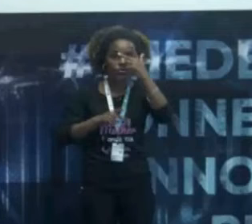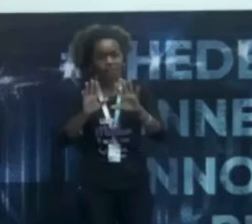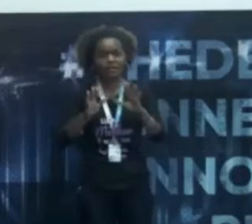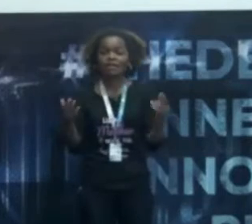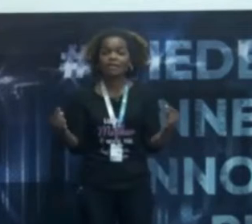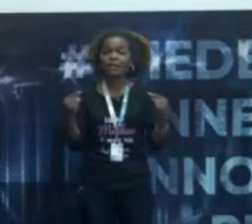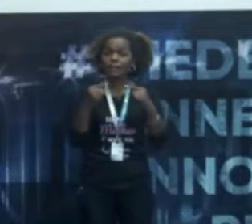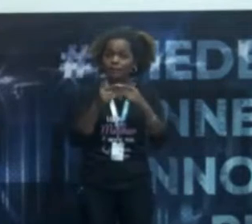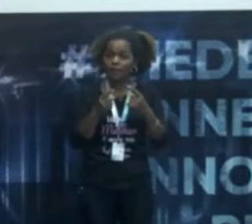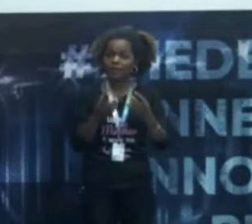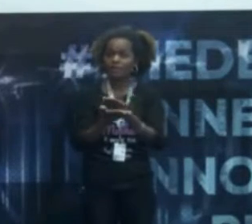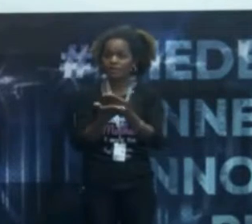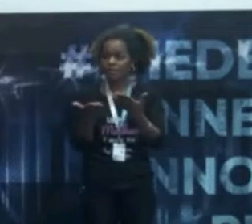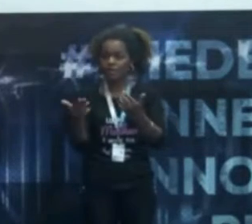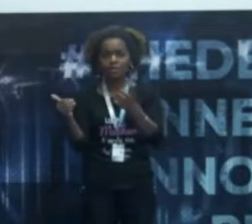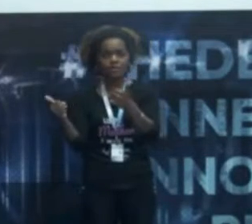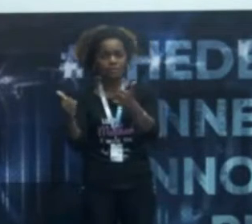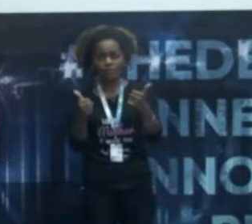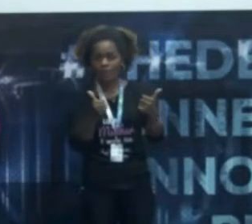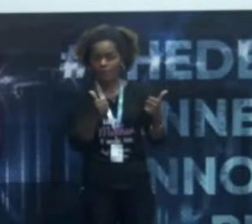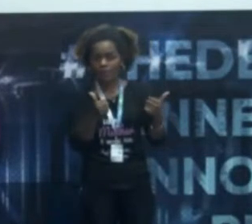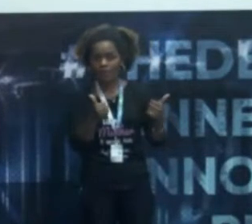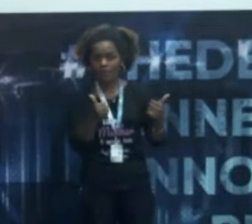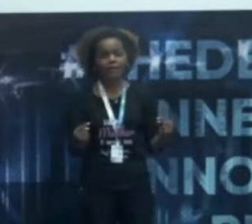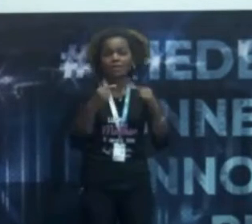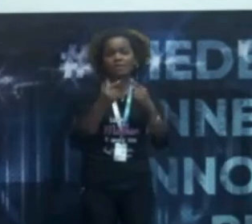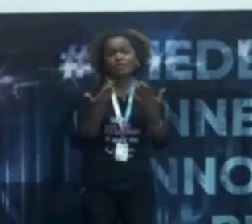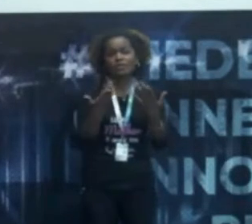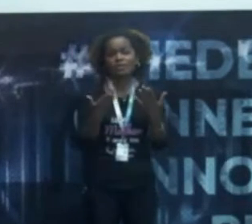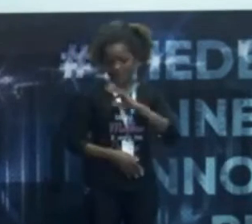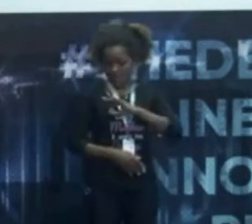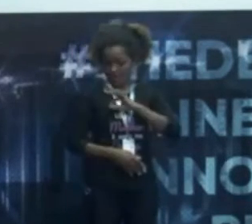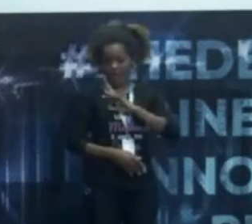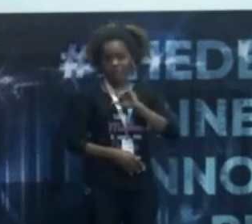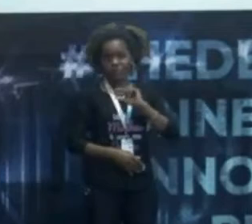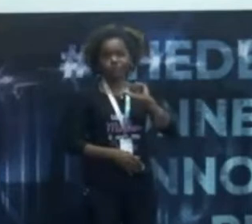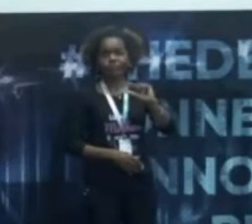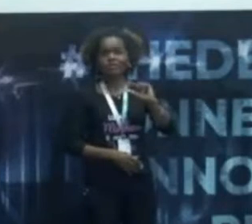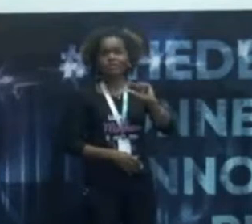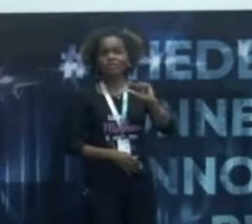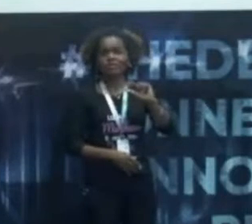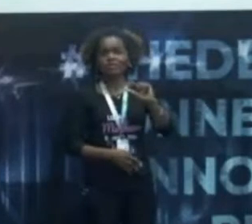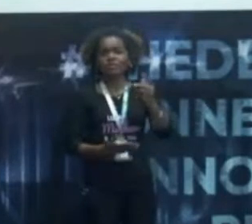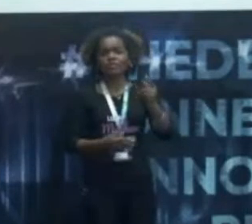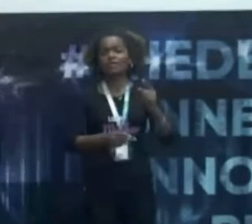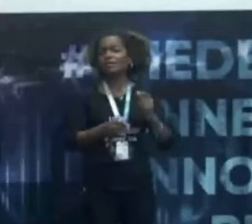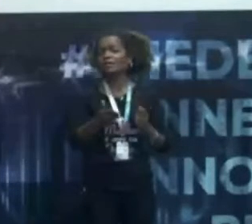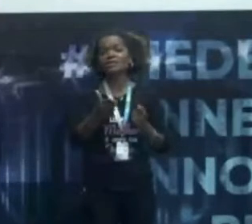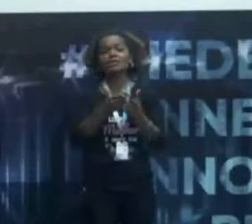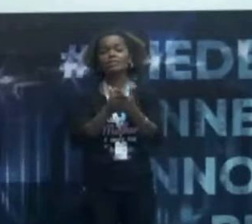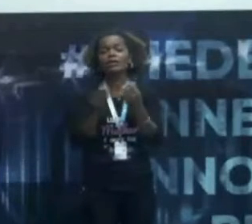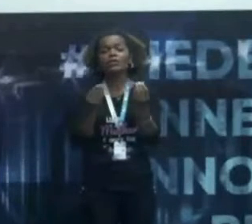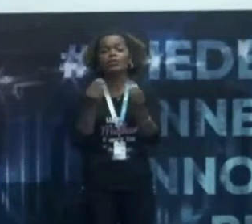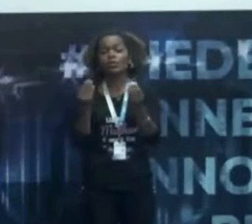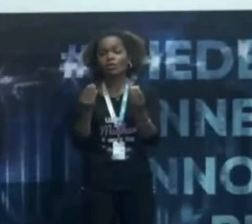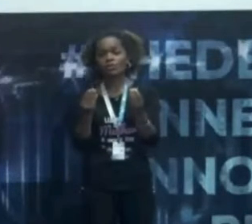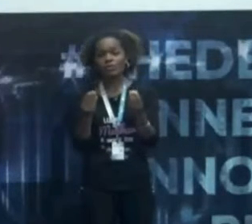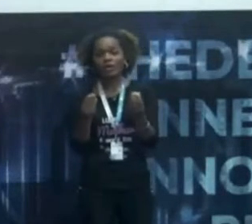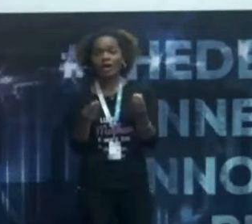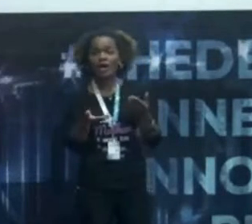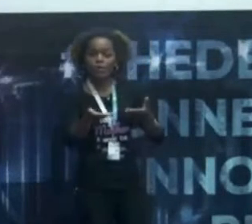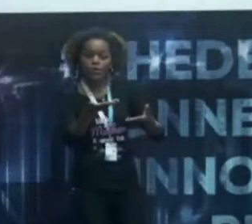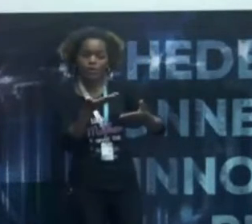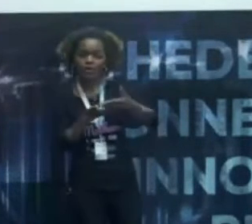sobrevivem a partir de um salário mínimo que é pago com recursos públicos,